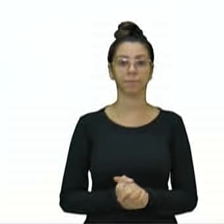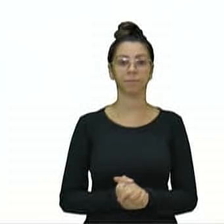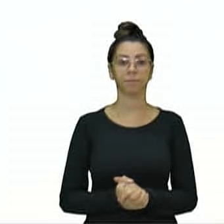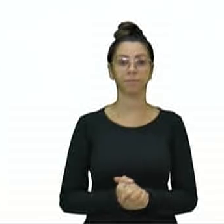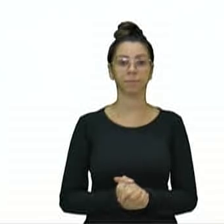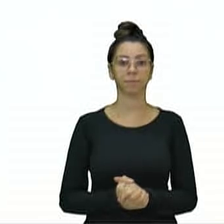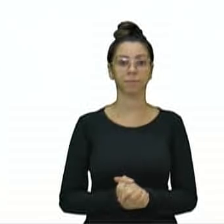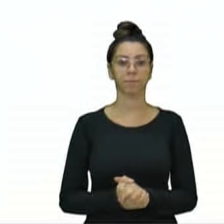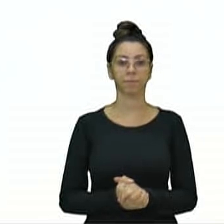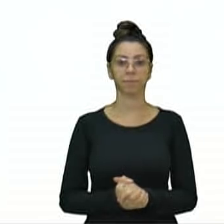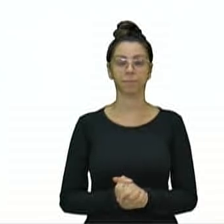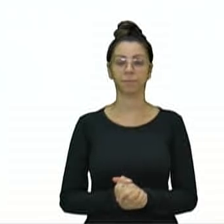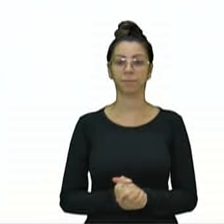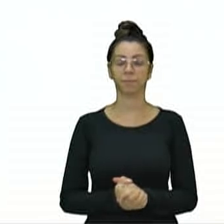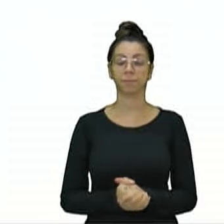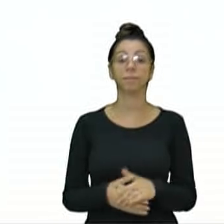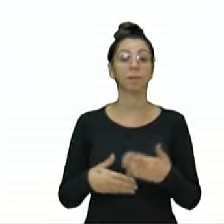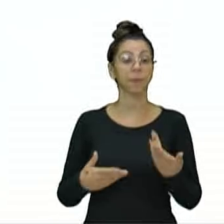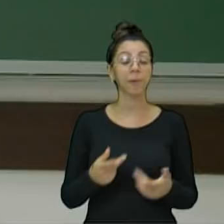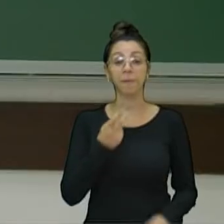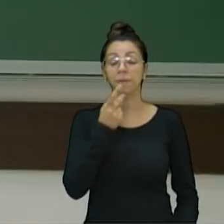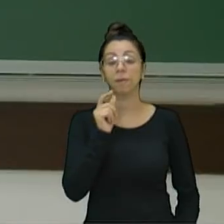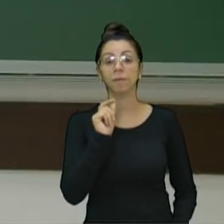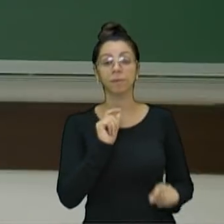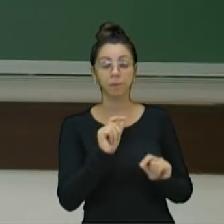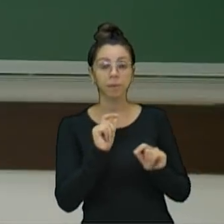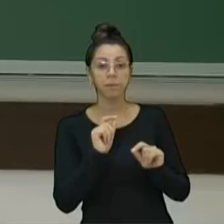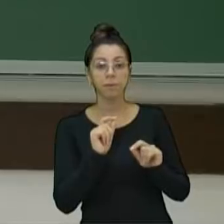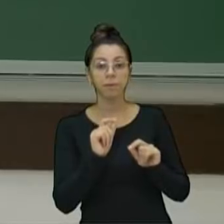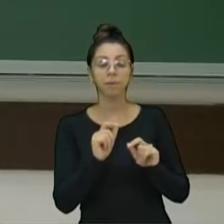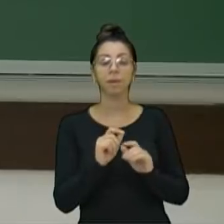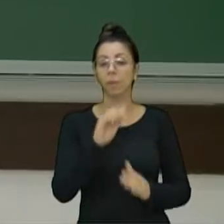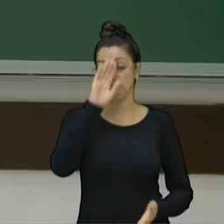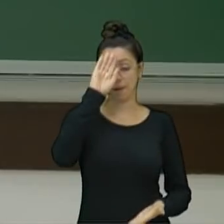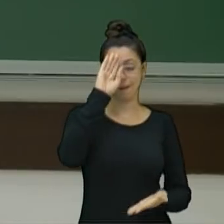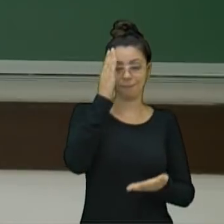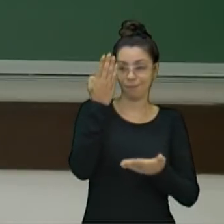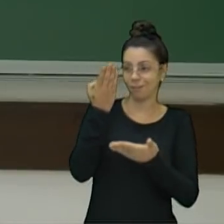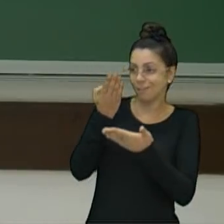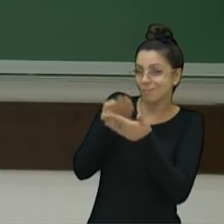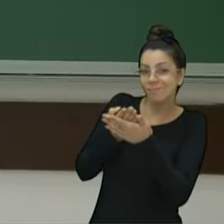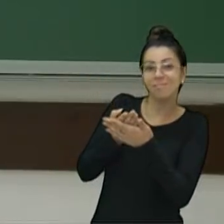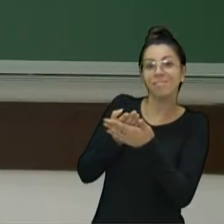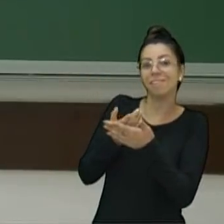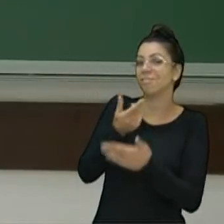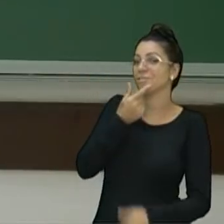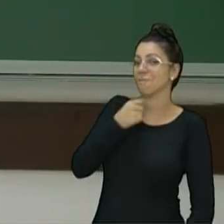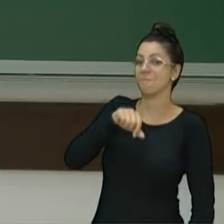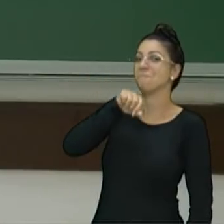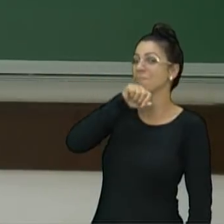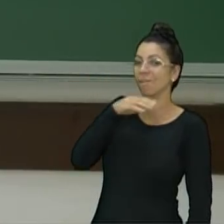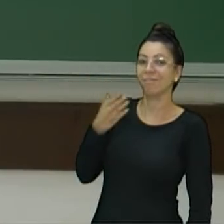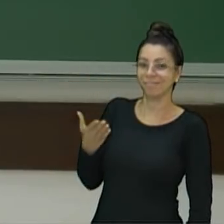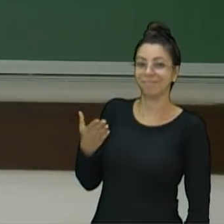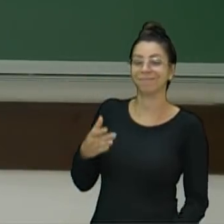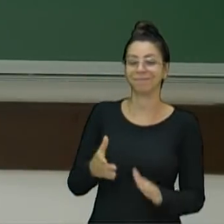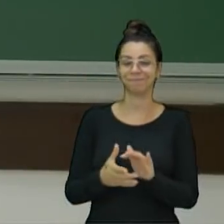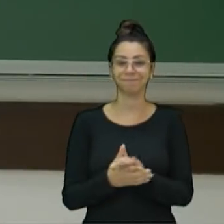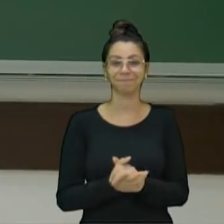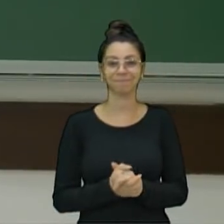to go to school. Então ele diz assim, eu piamente acreditei nele, no pai, né?